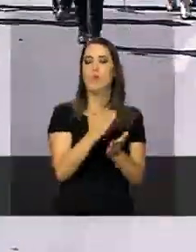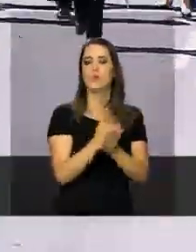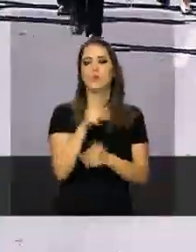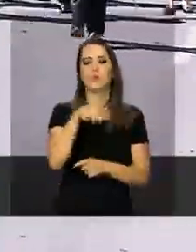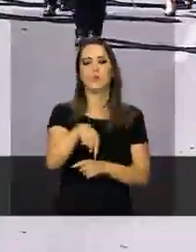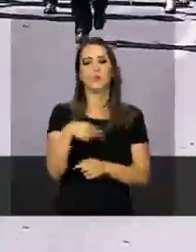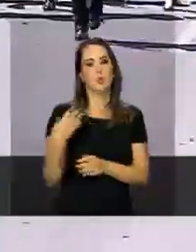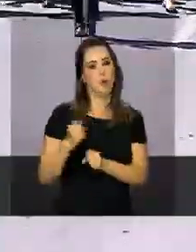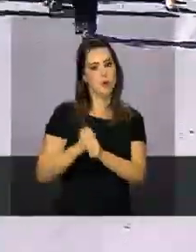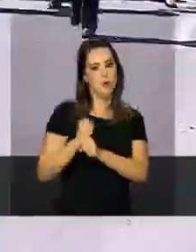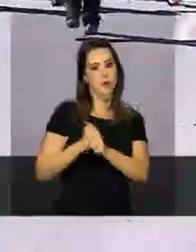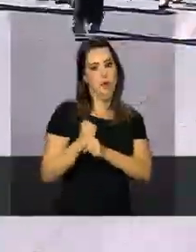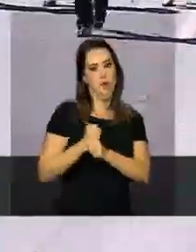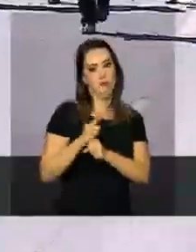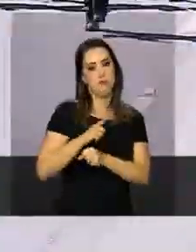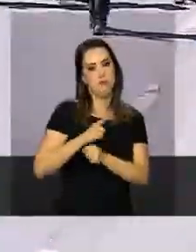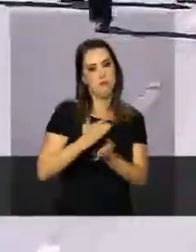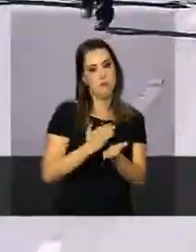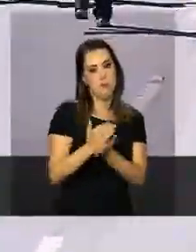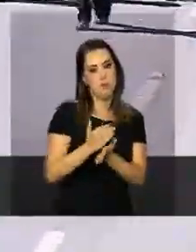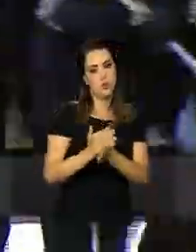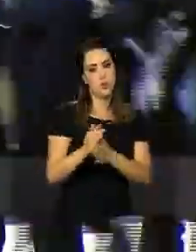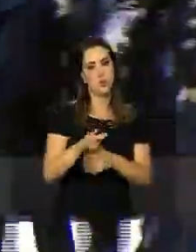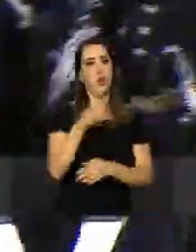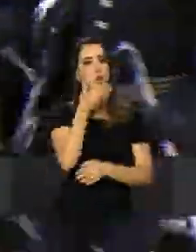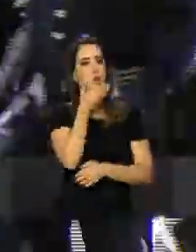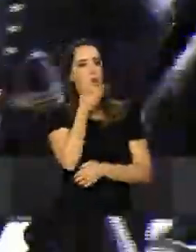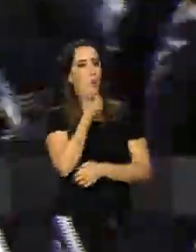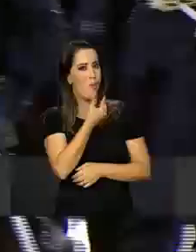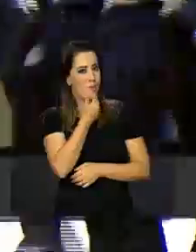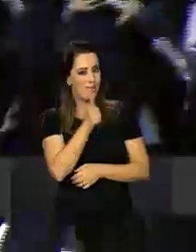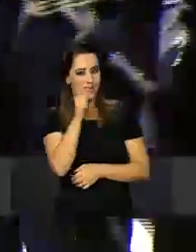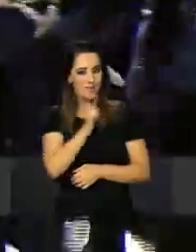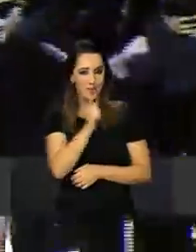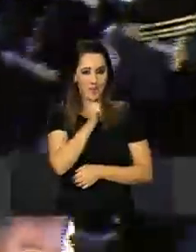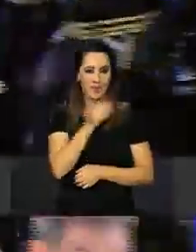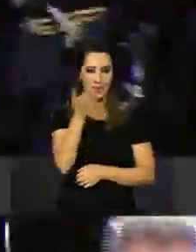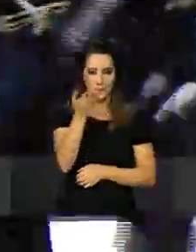no corrente ano, homens e mulheres.